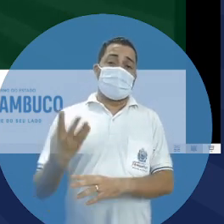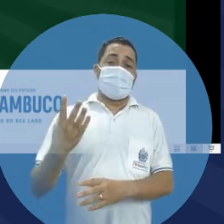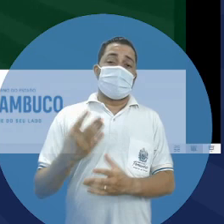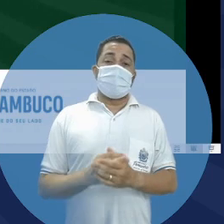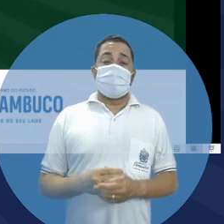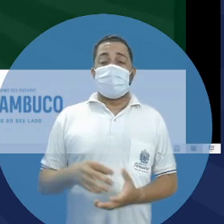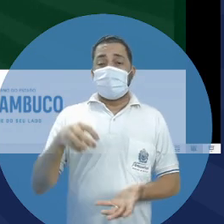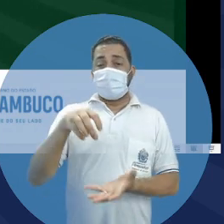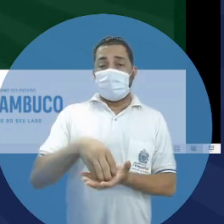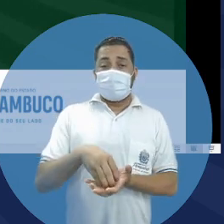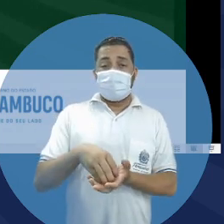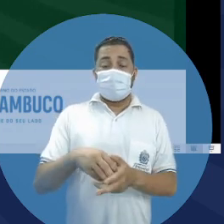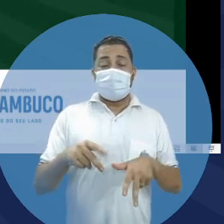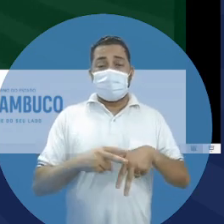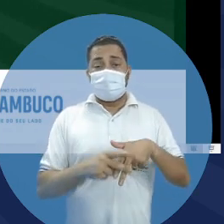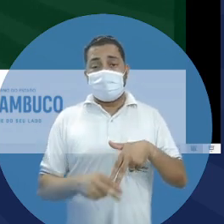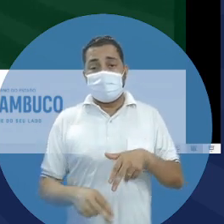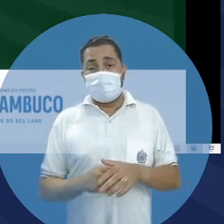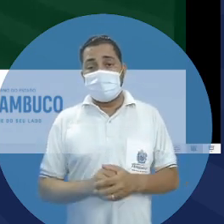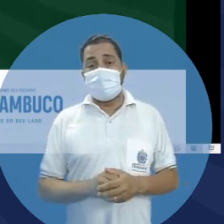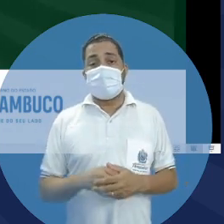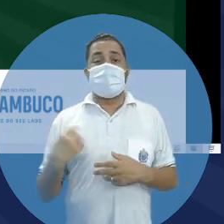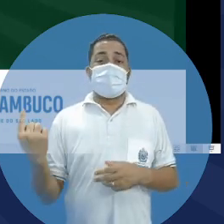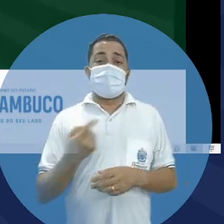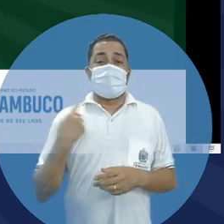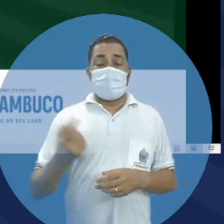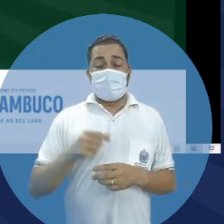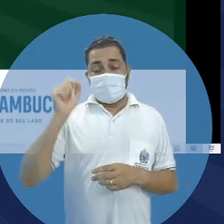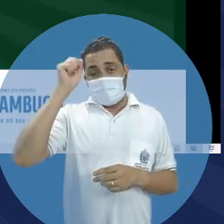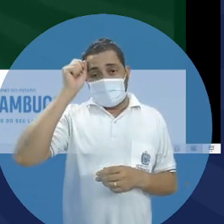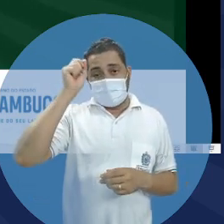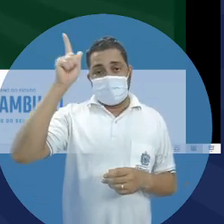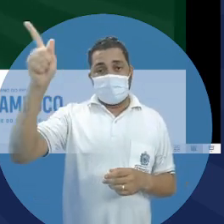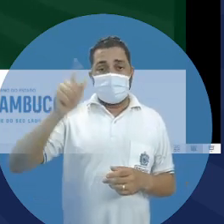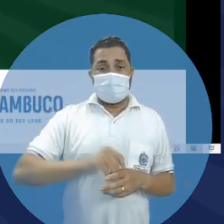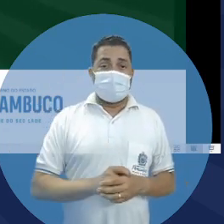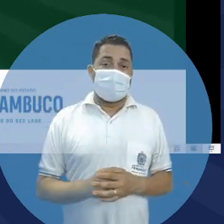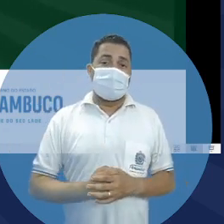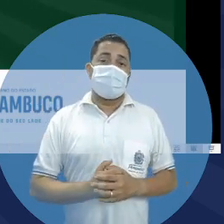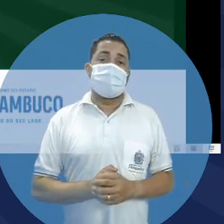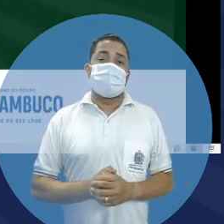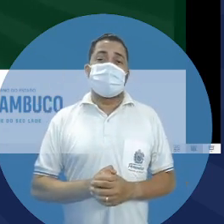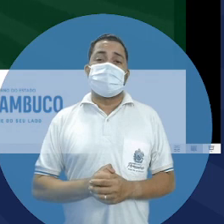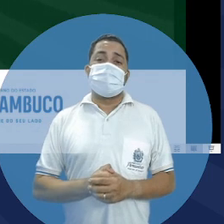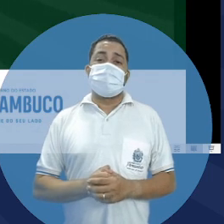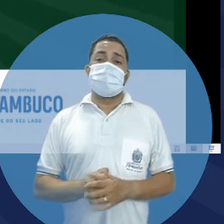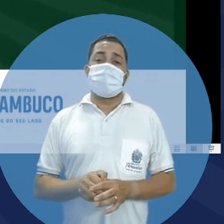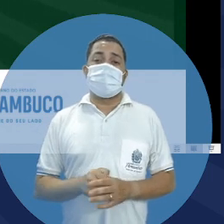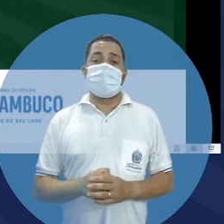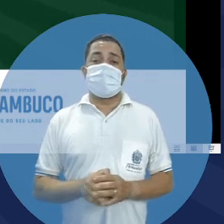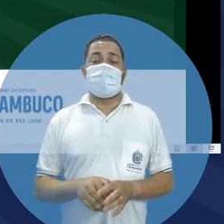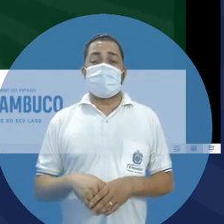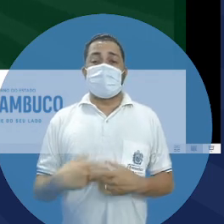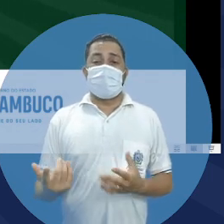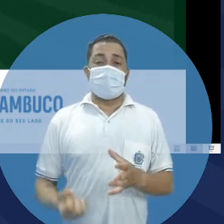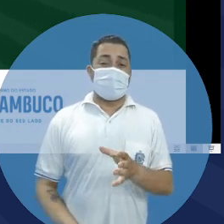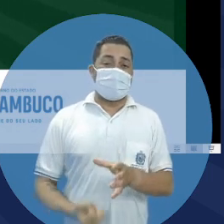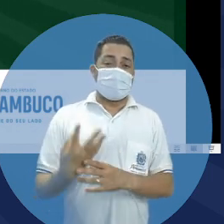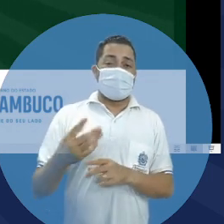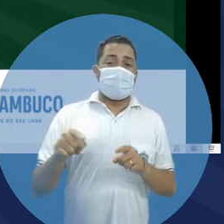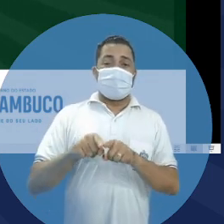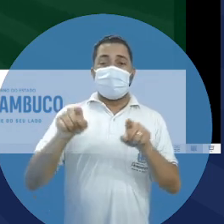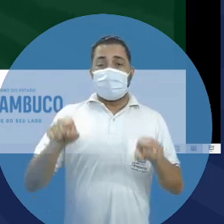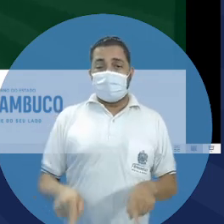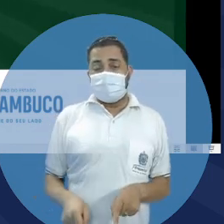de gênero, o qual nós criamos e, consequentemente, elaboramos o projeto a